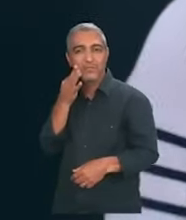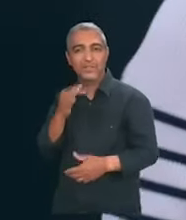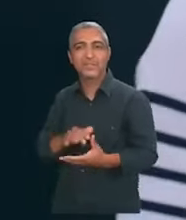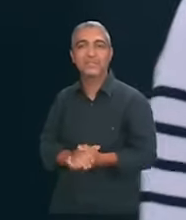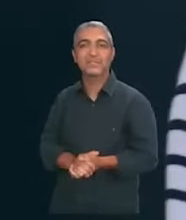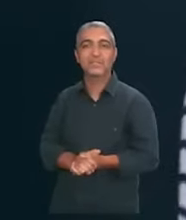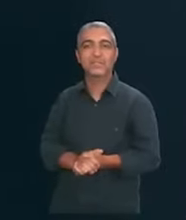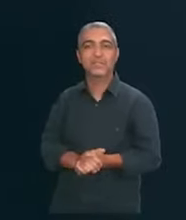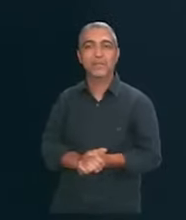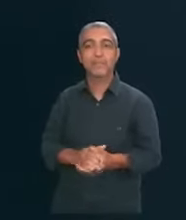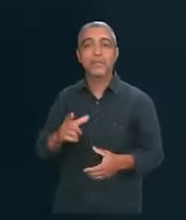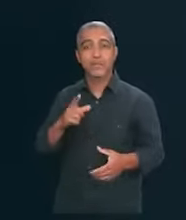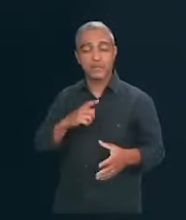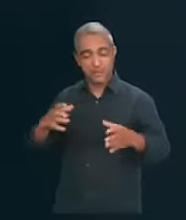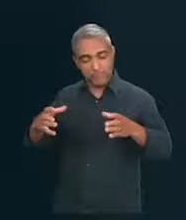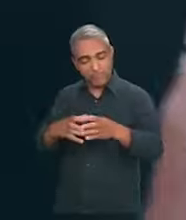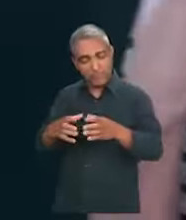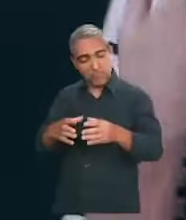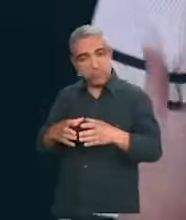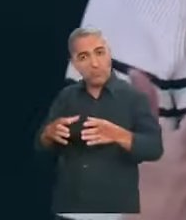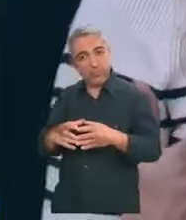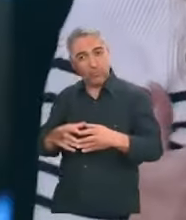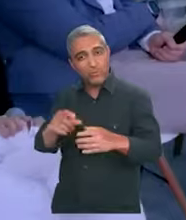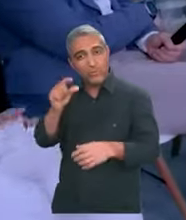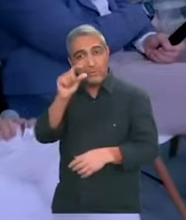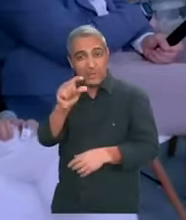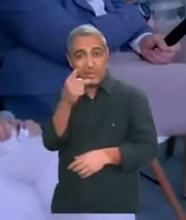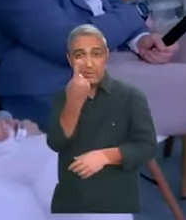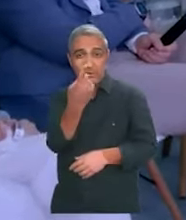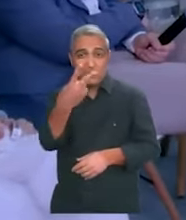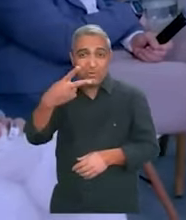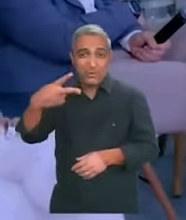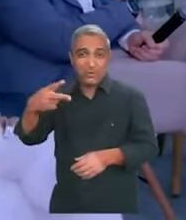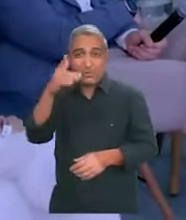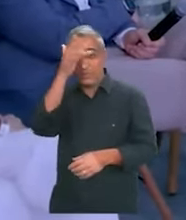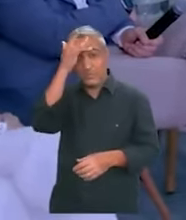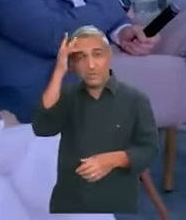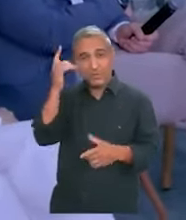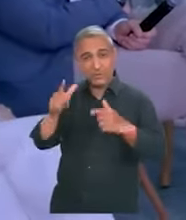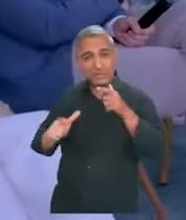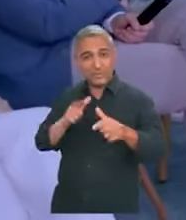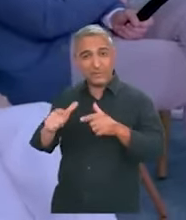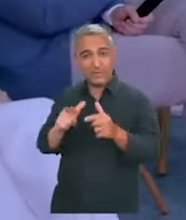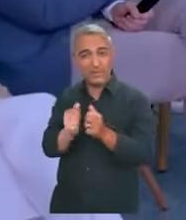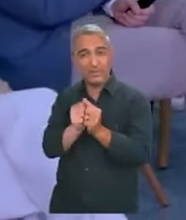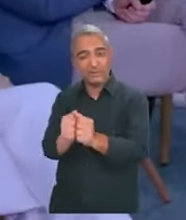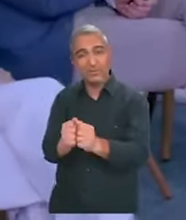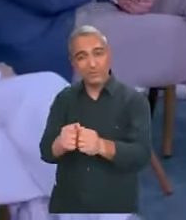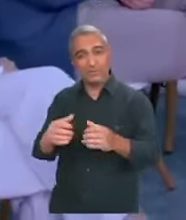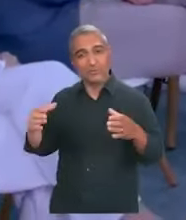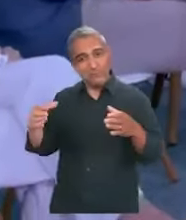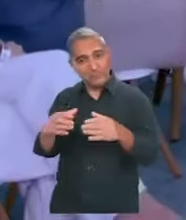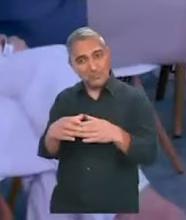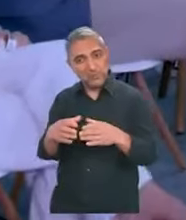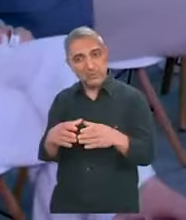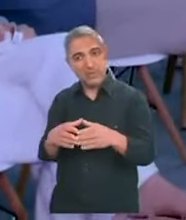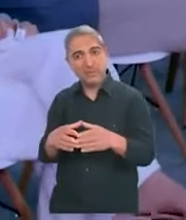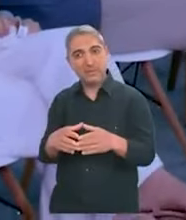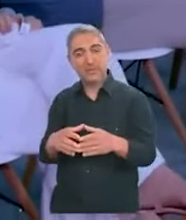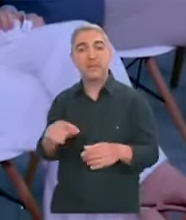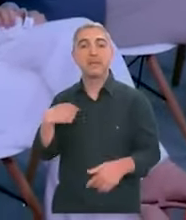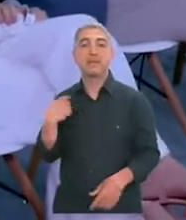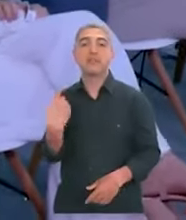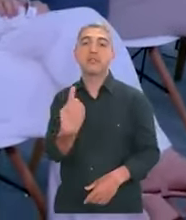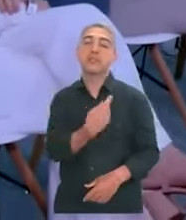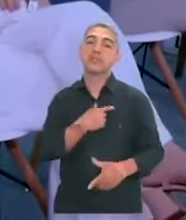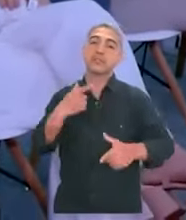de 12 pessoas e a gente tem trabalhado muito. É um bom número. É um bom número, mas é uma equipe pequena. Mas a gente tem trabalhado,